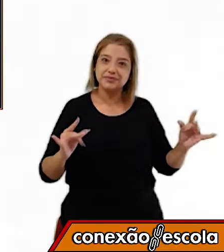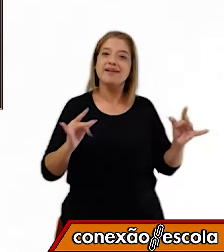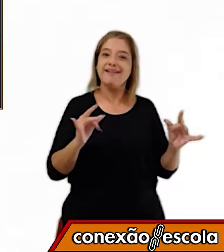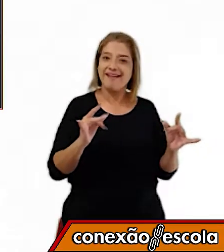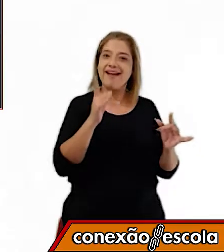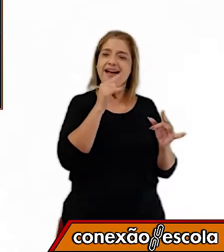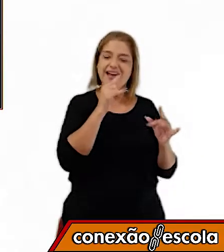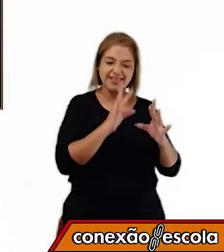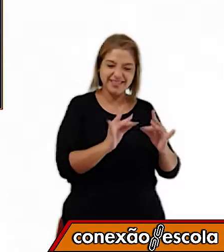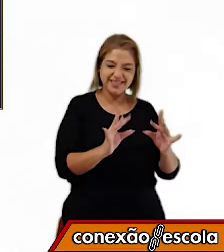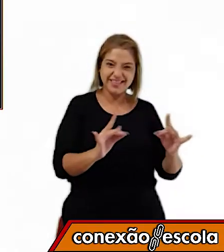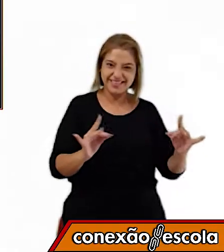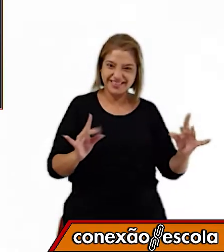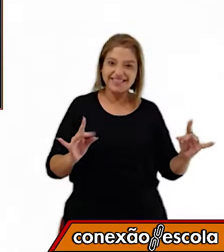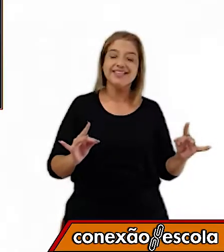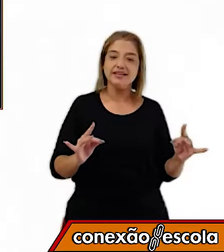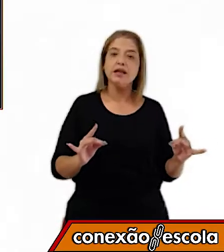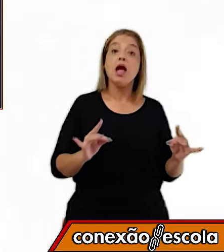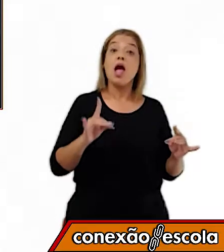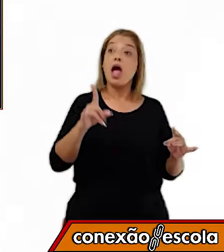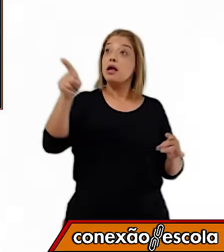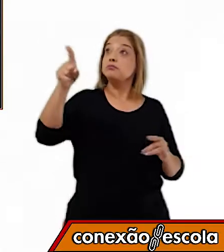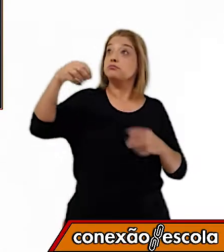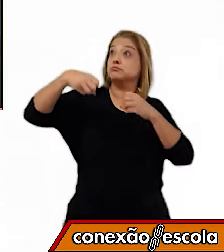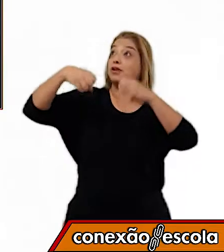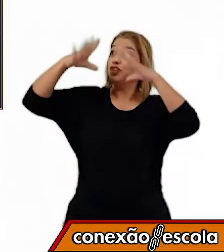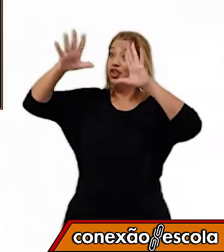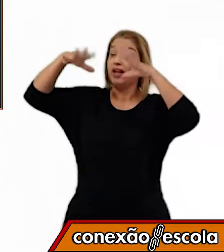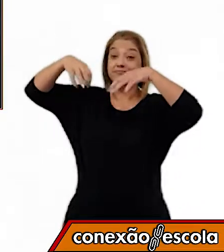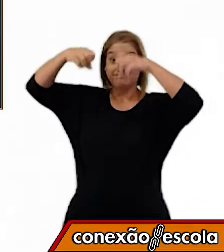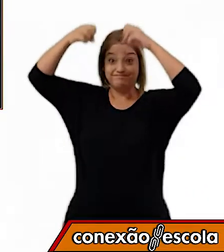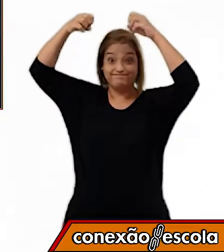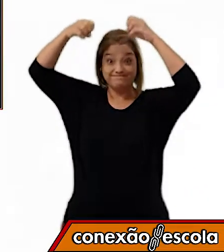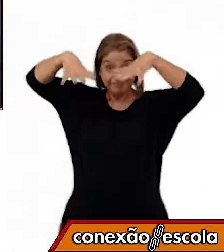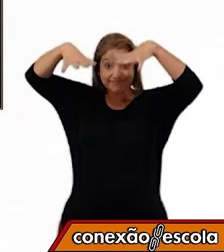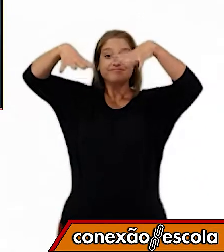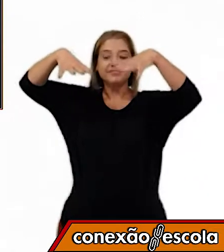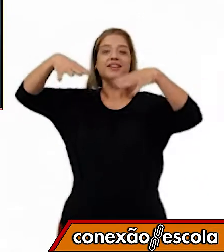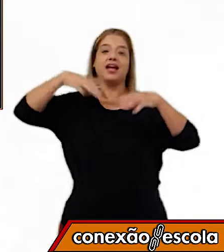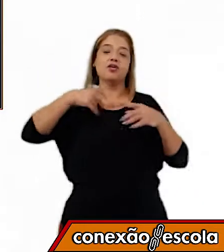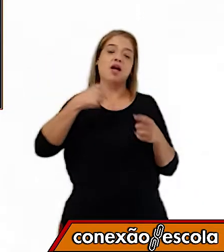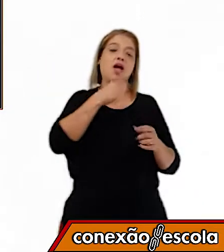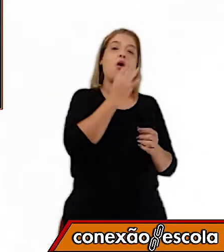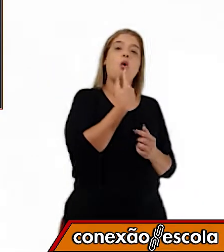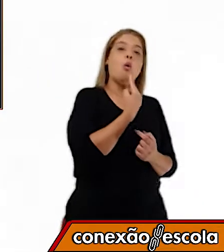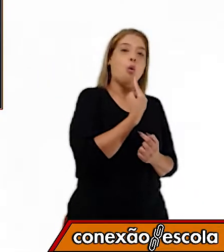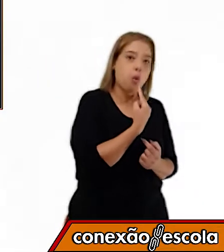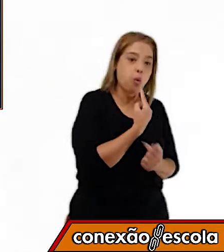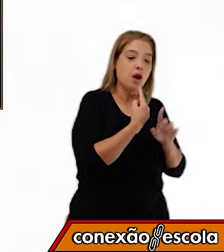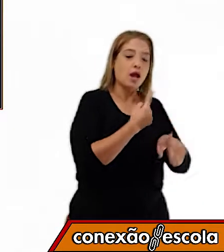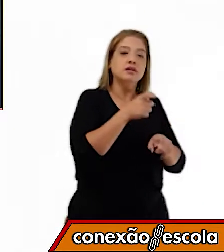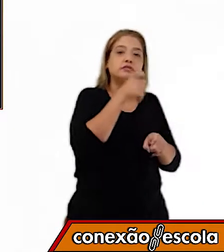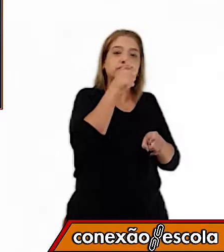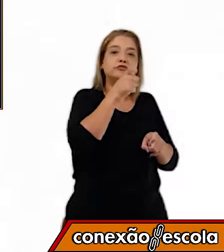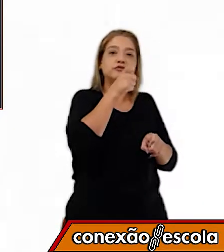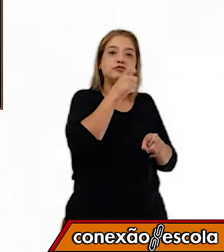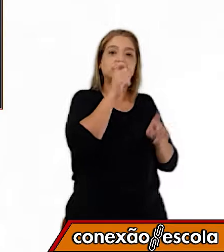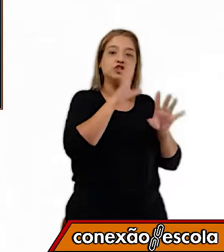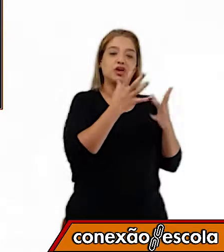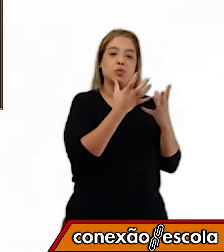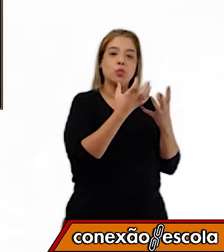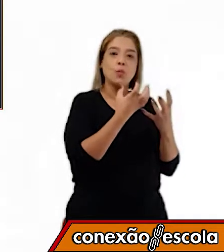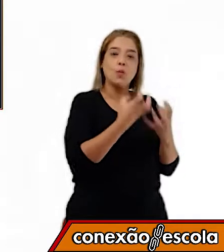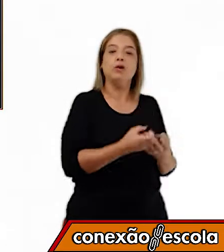energia volta e apagamos a vela, ela esfria e volta a ficar sólida. Para fazer vela,